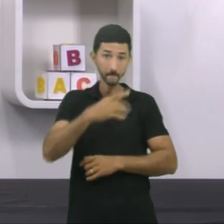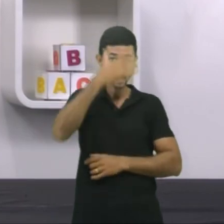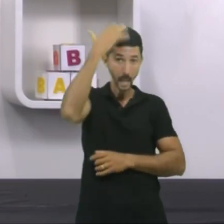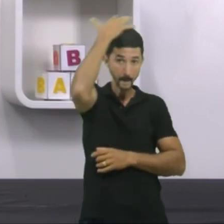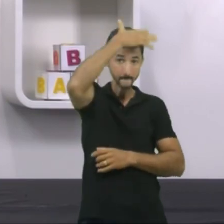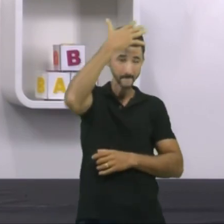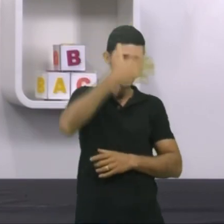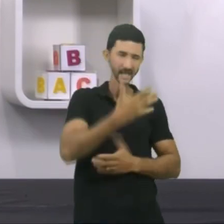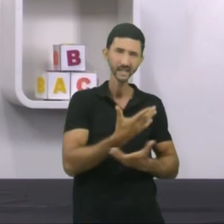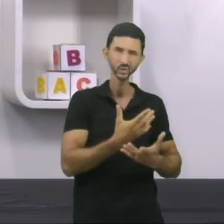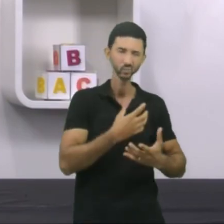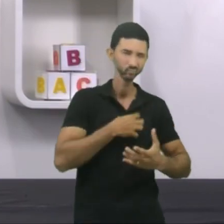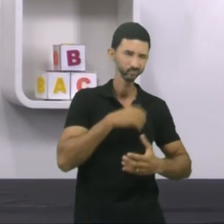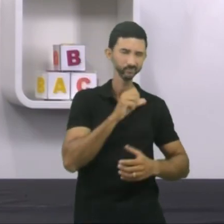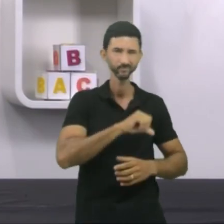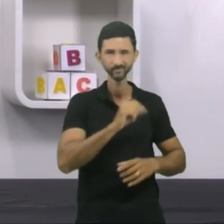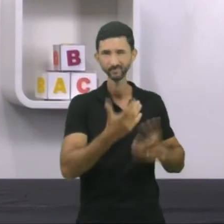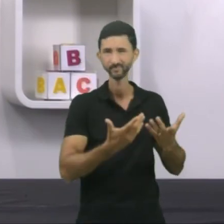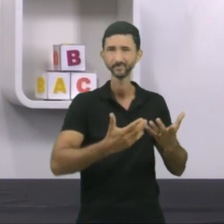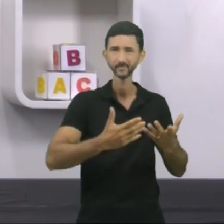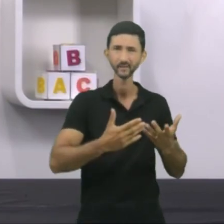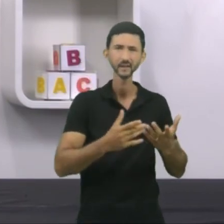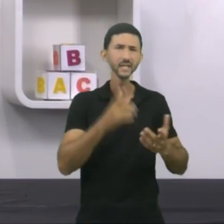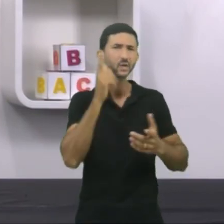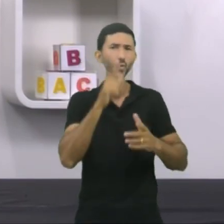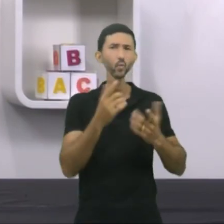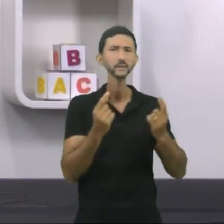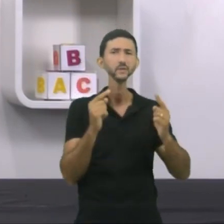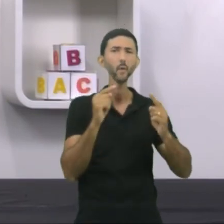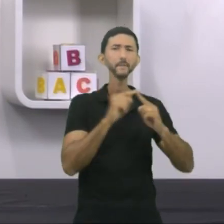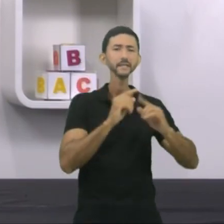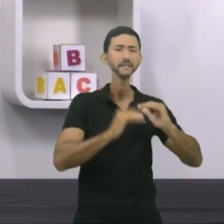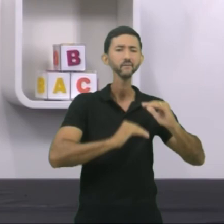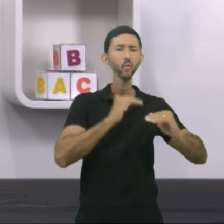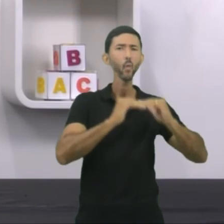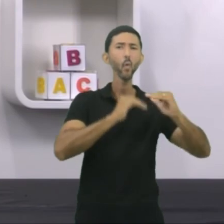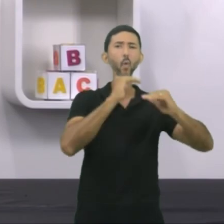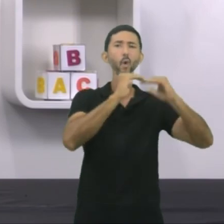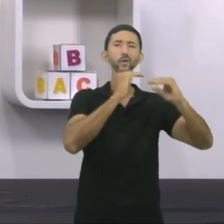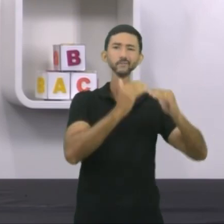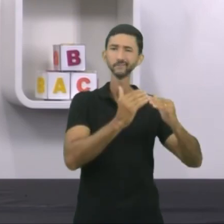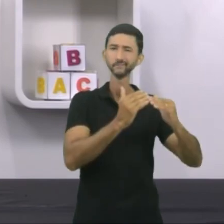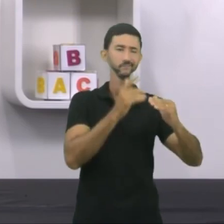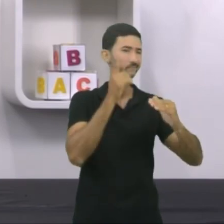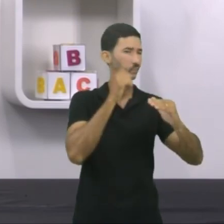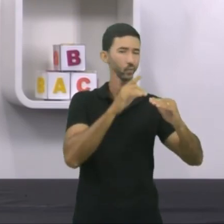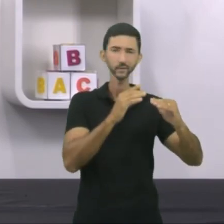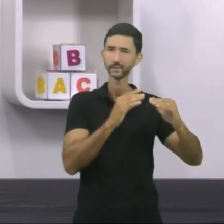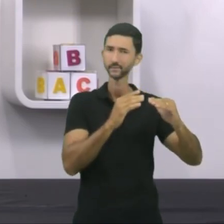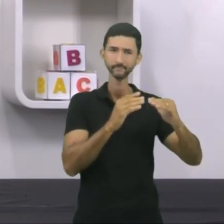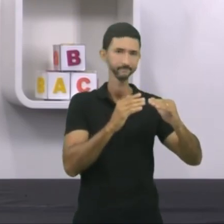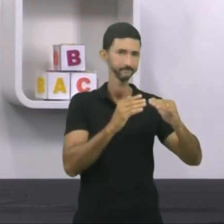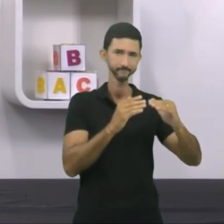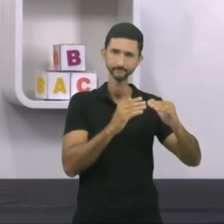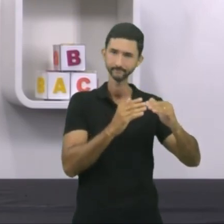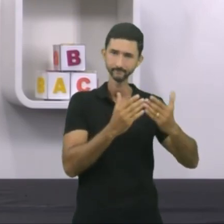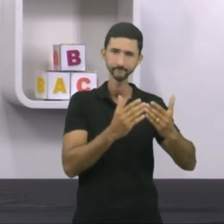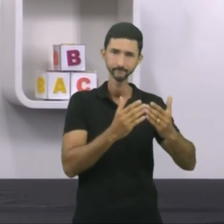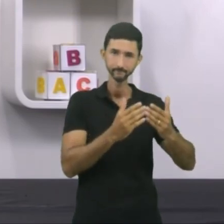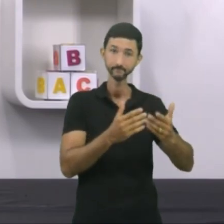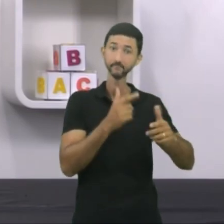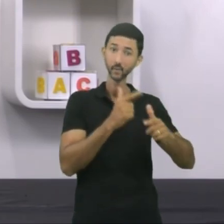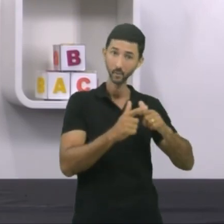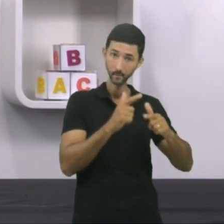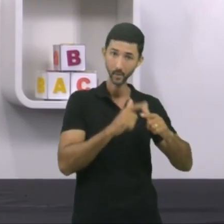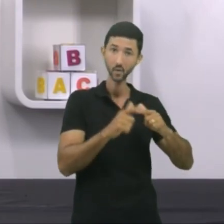satisfeito. Afinal de contas, não conseguiu aquele crescimento econômico que ele pensou que existiria. E ainda